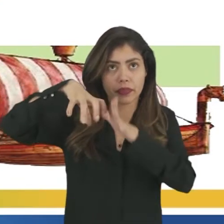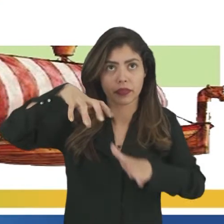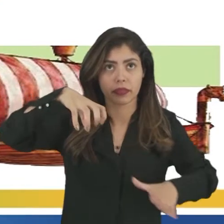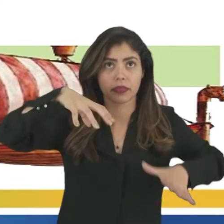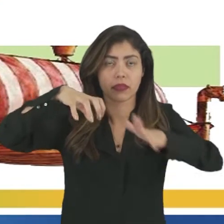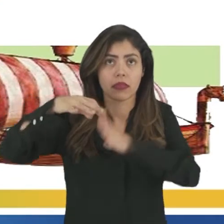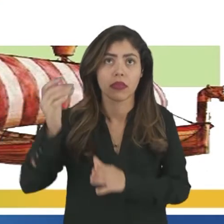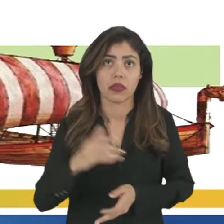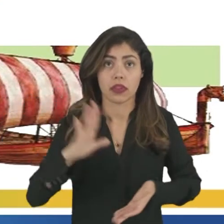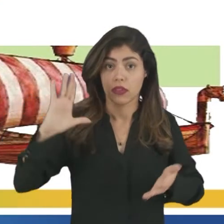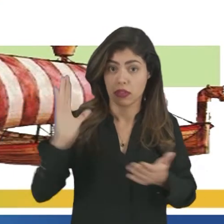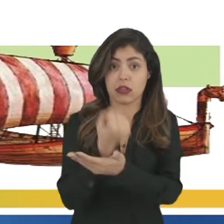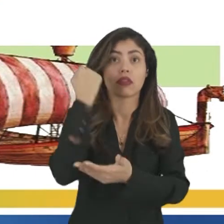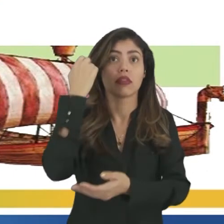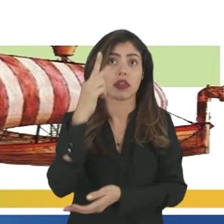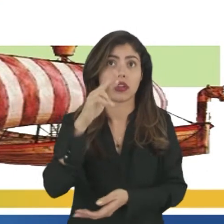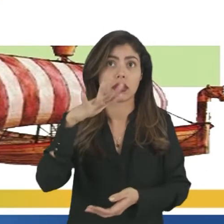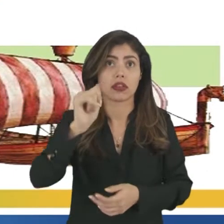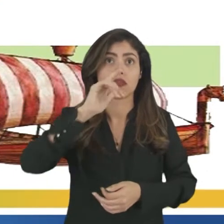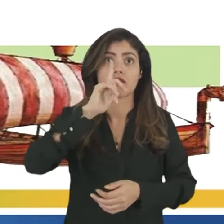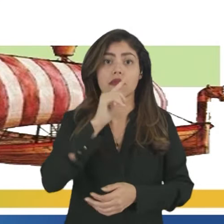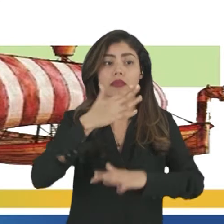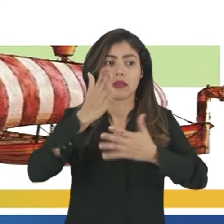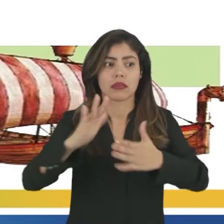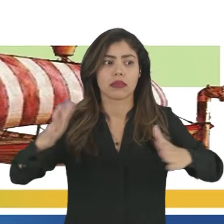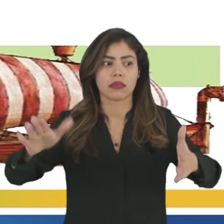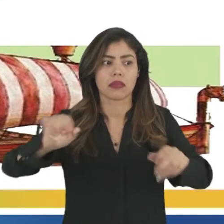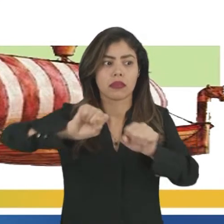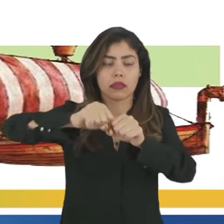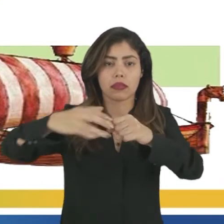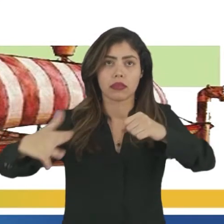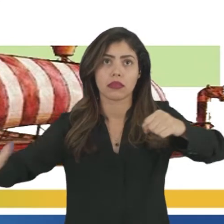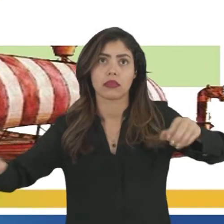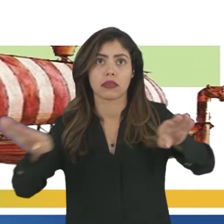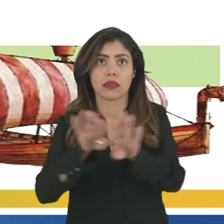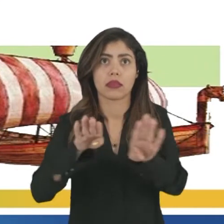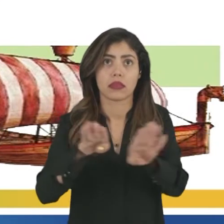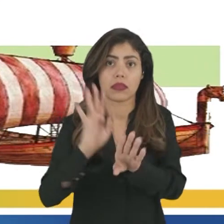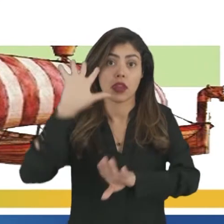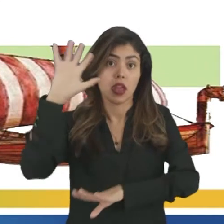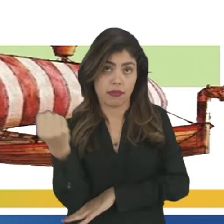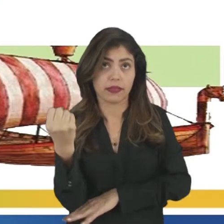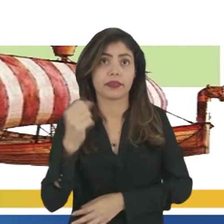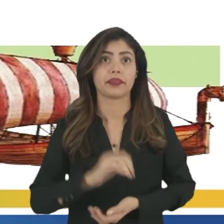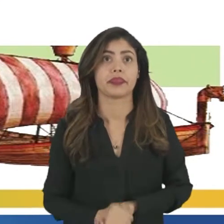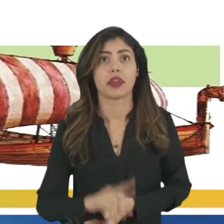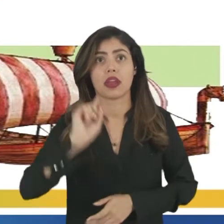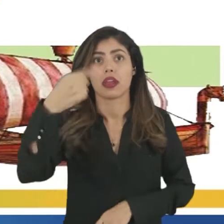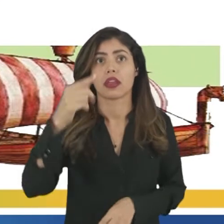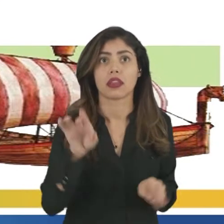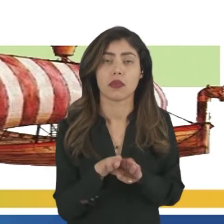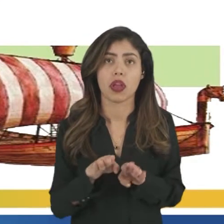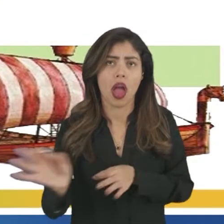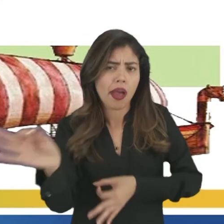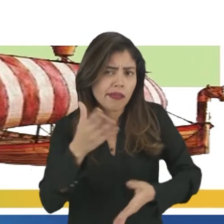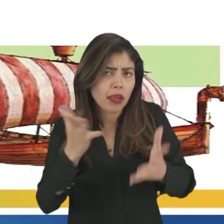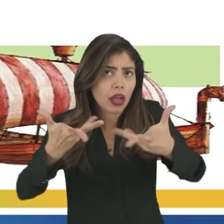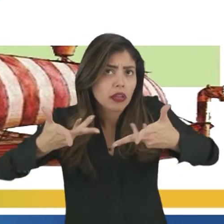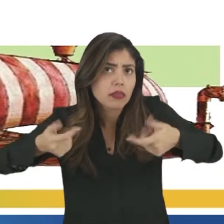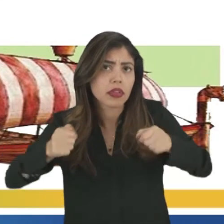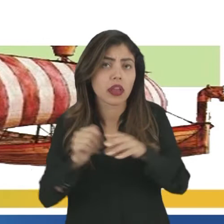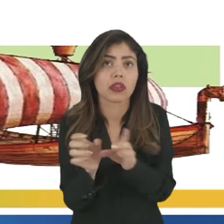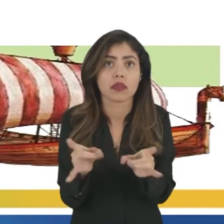e atingiram o Atlântico e viajaram em torno da África. Aliando a vocação marítima com a habilidade